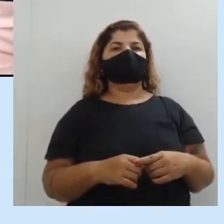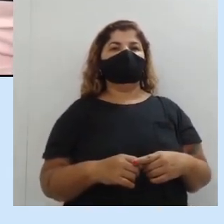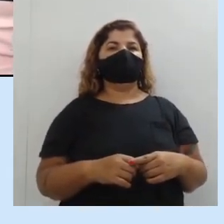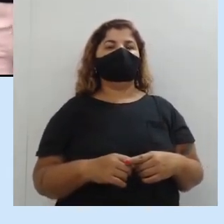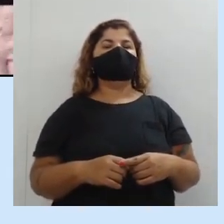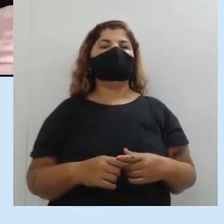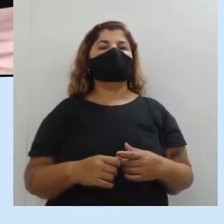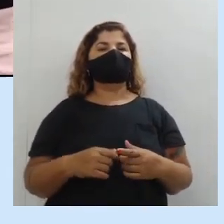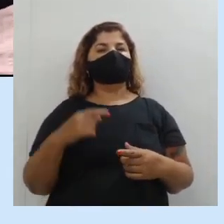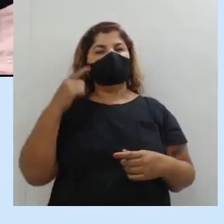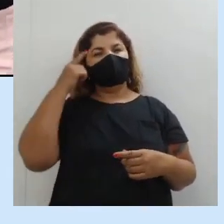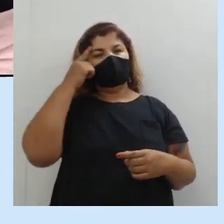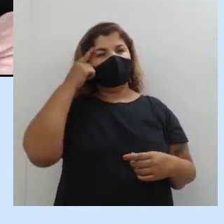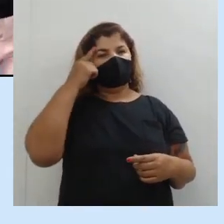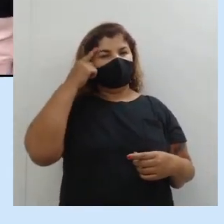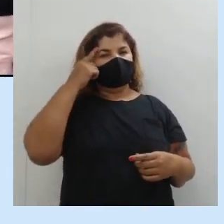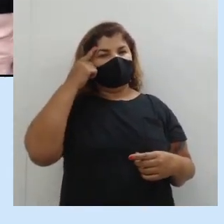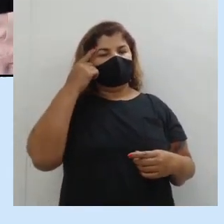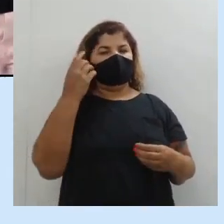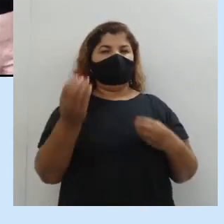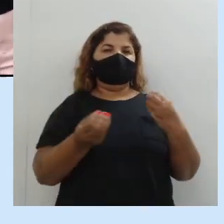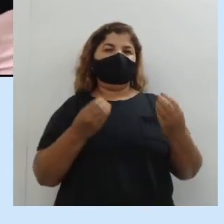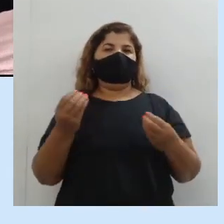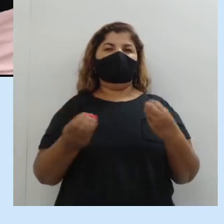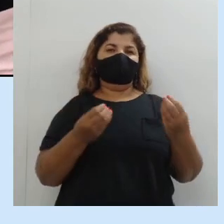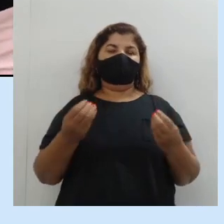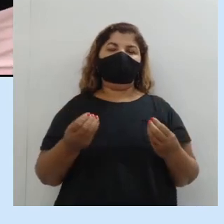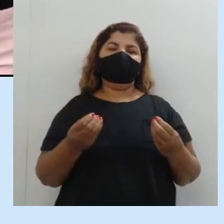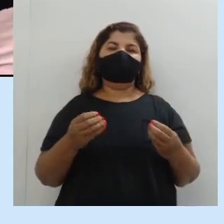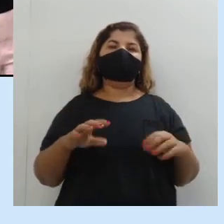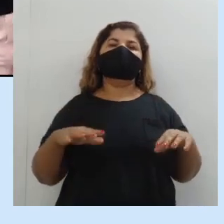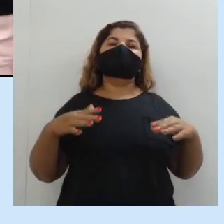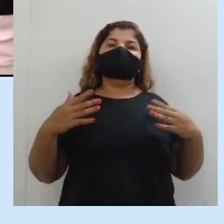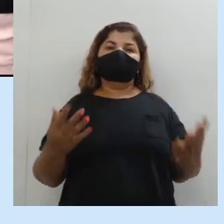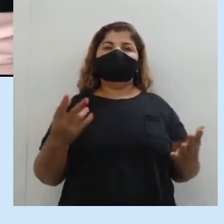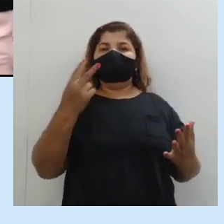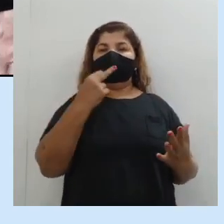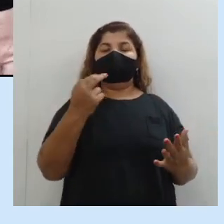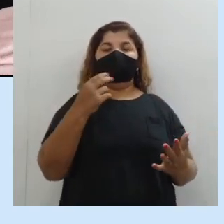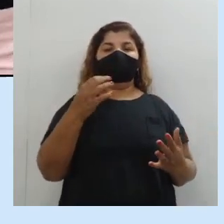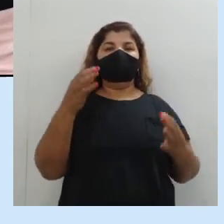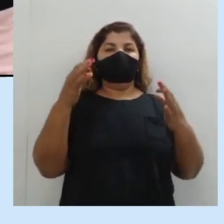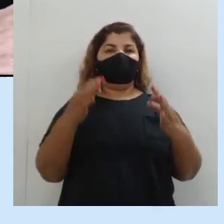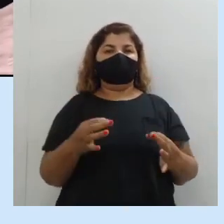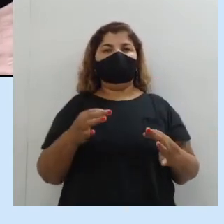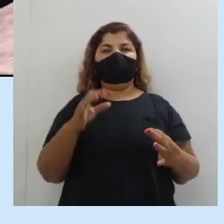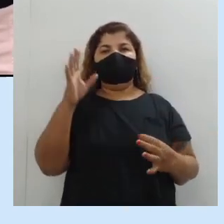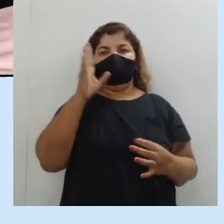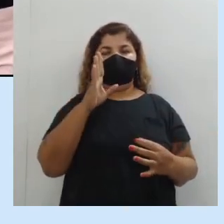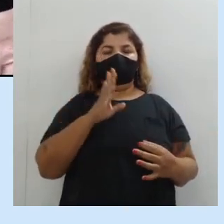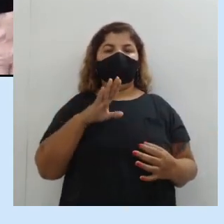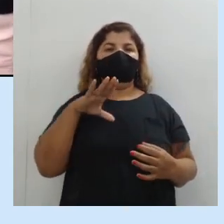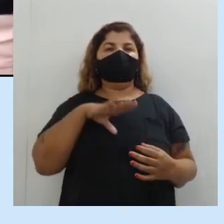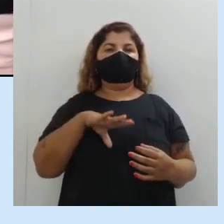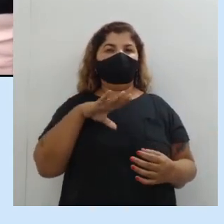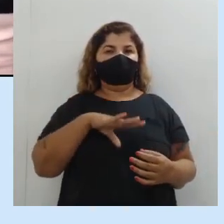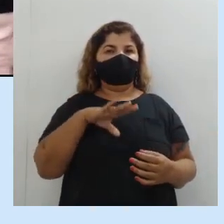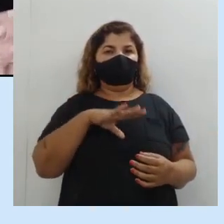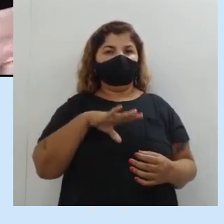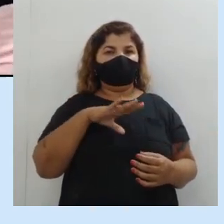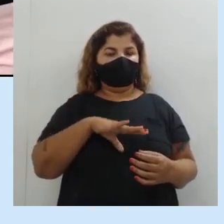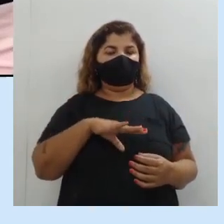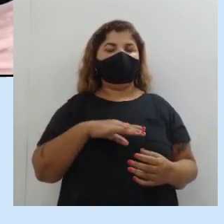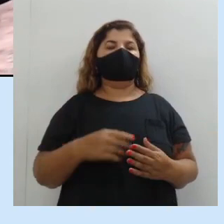vamos refletir um pouquinho. Qual é a língua oficial do Brasil? Português, né? A